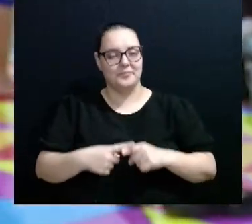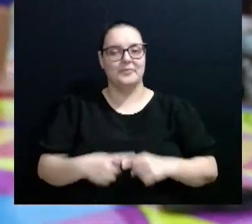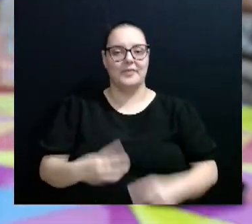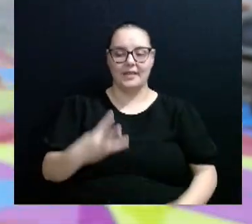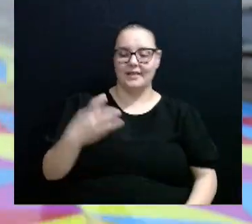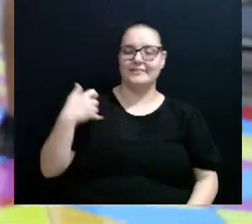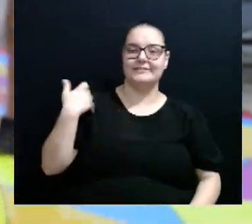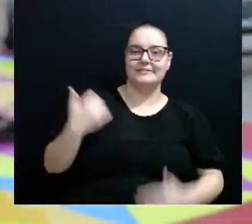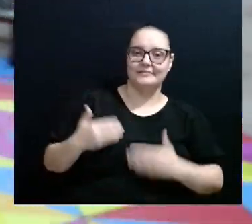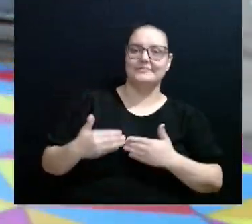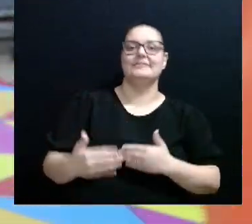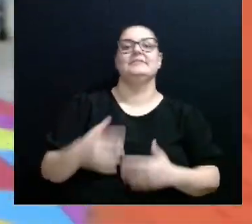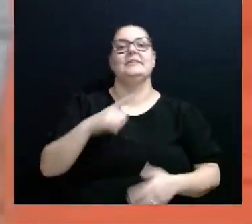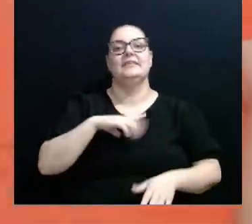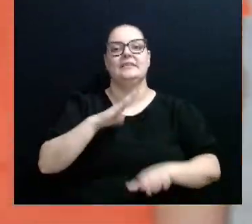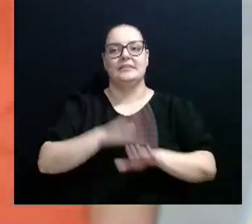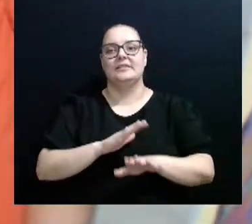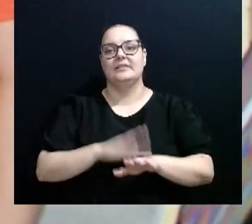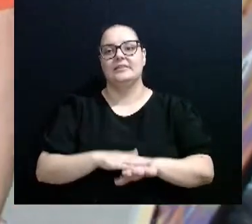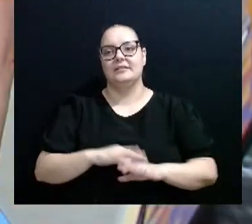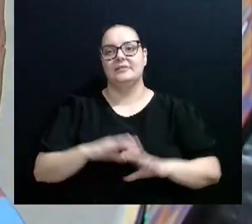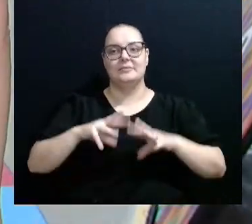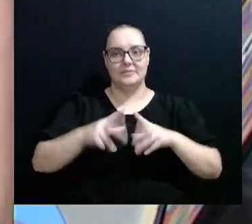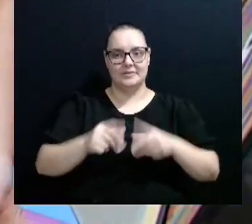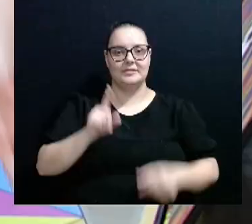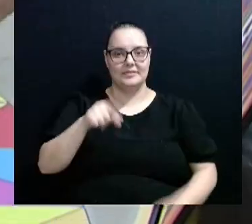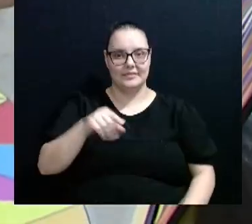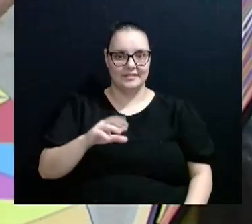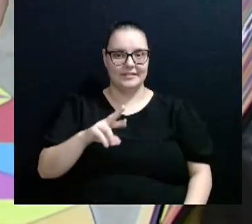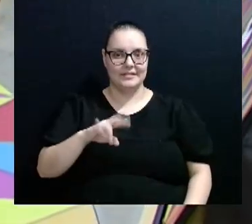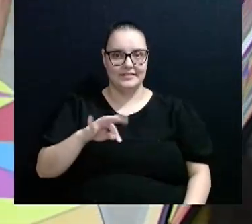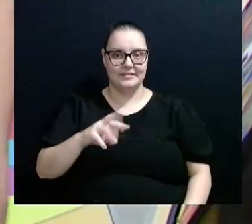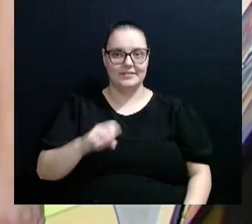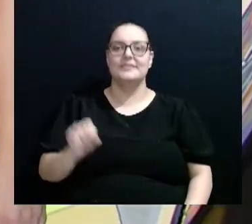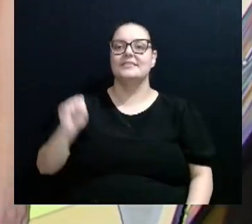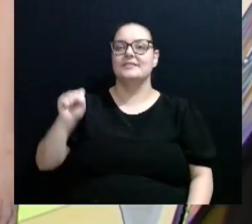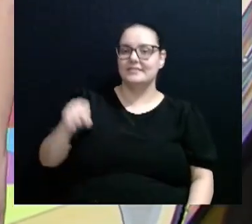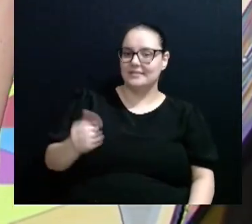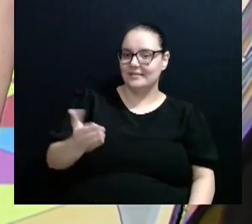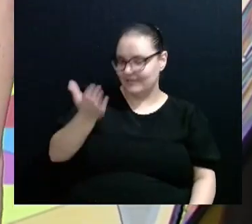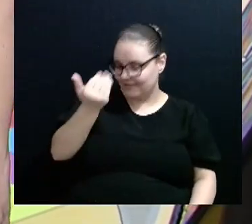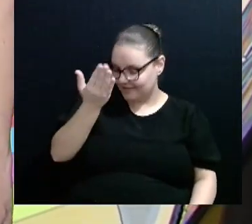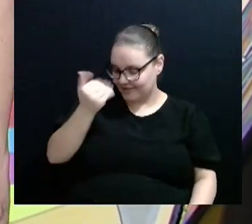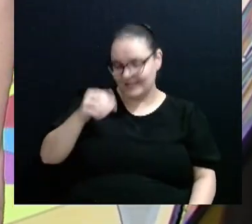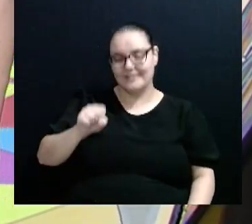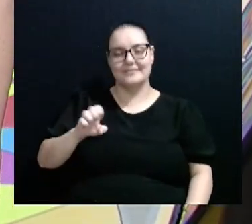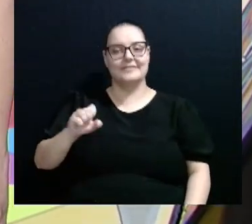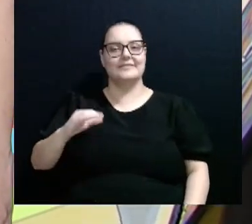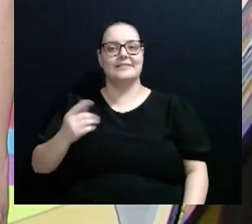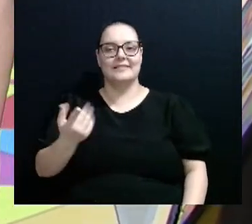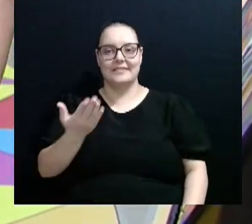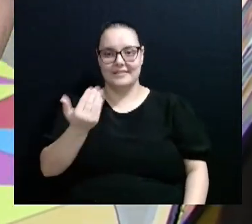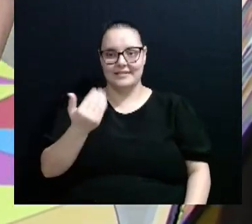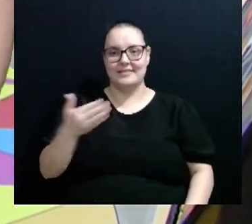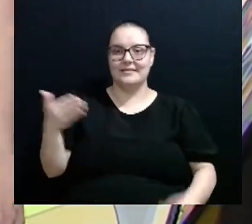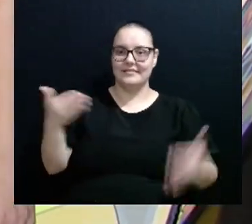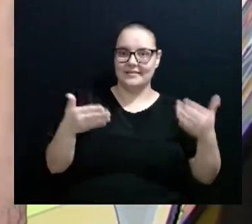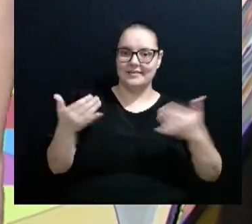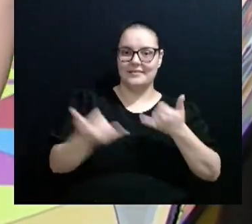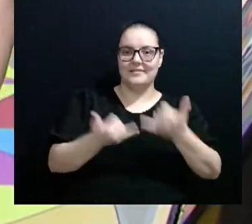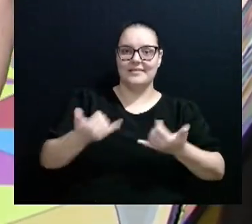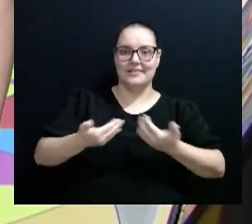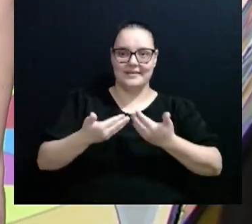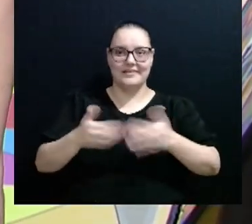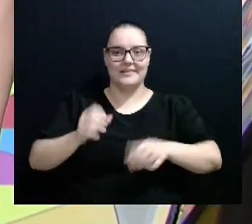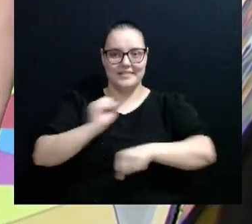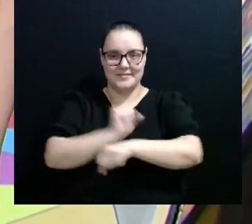tem atividade para todo mundo, né, Cristiane? Isso mesmo, só chegar no Sesc aqui e vir participar. Estamos abertos esperando